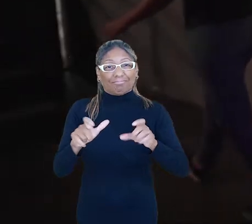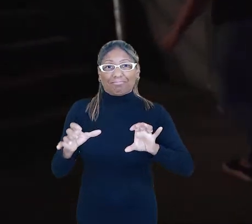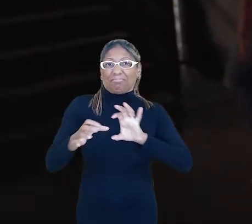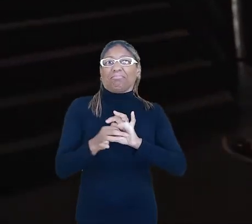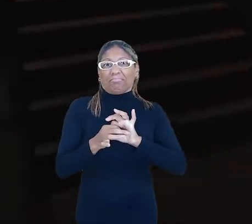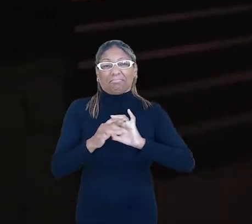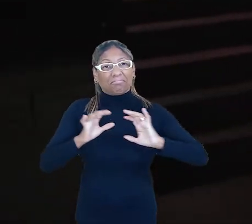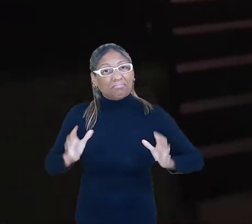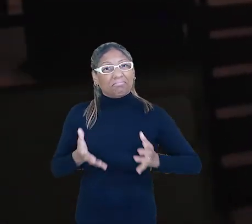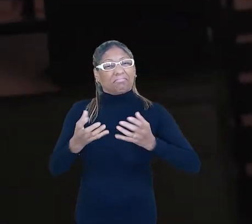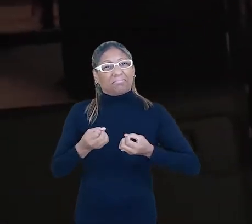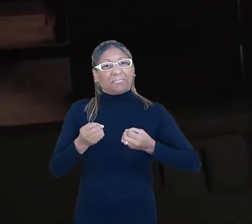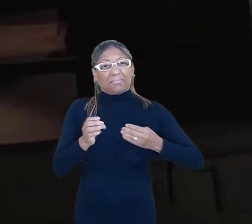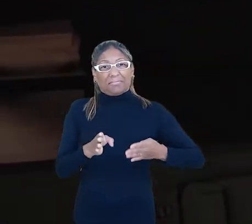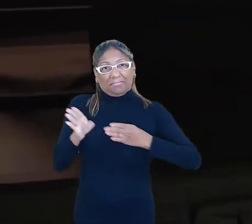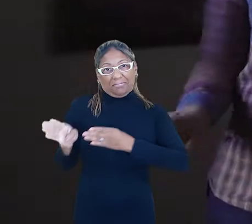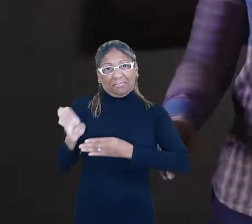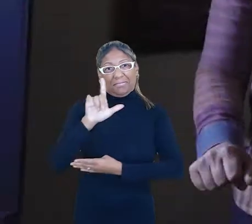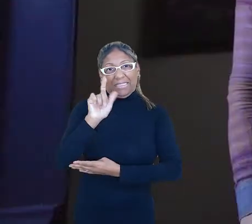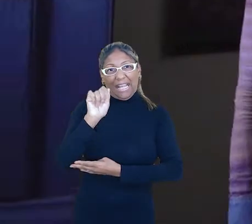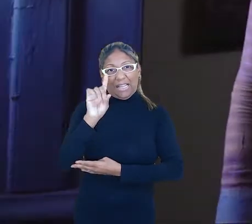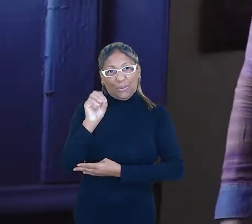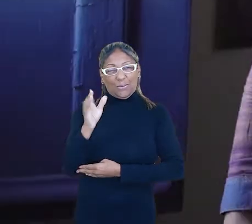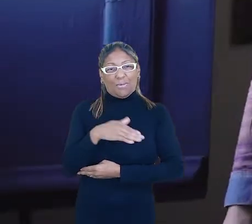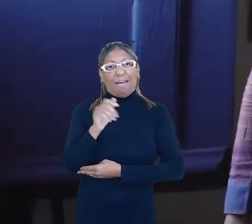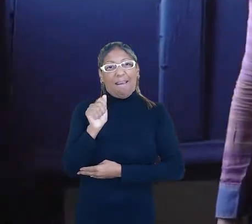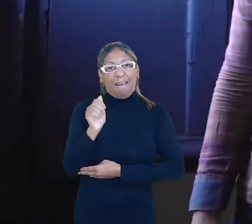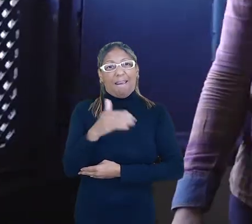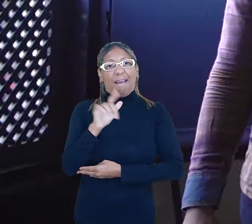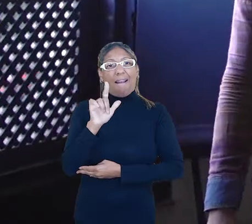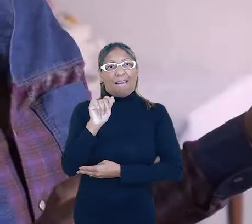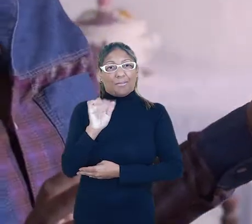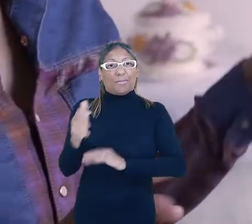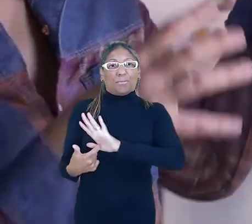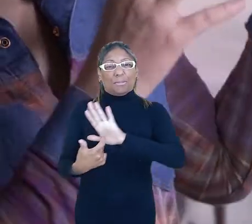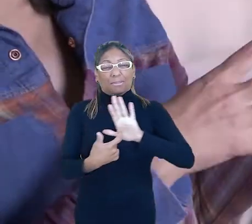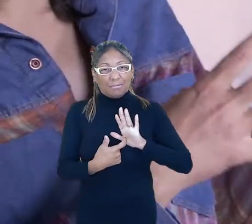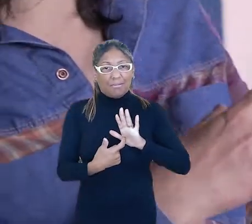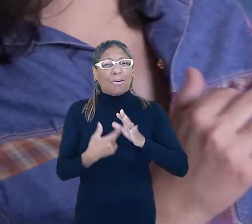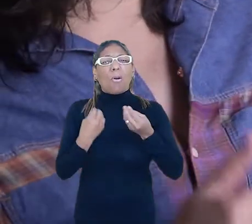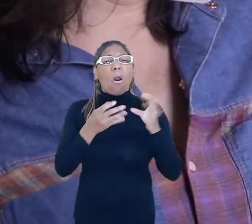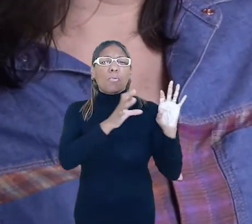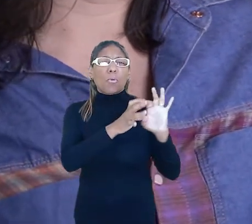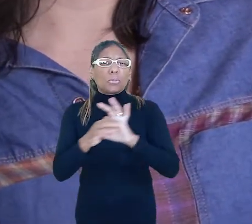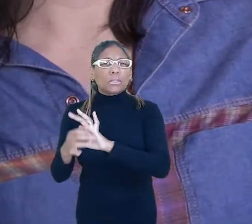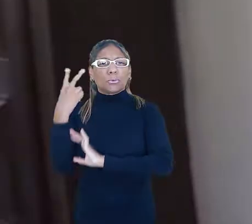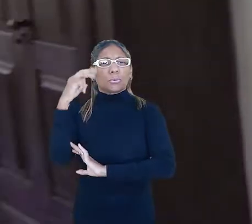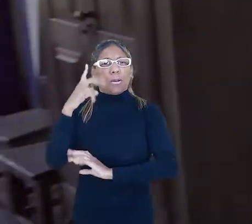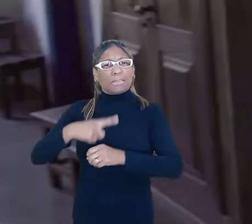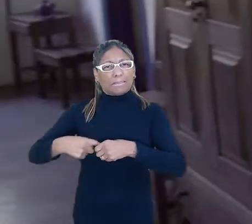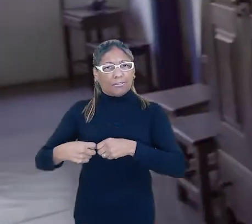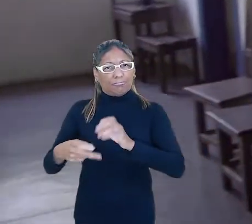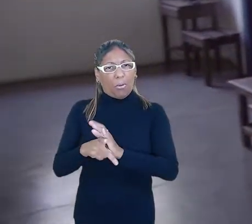dessa iniciativa do Lado a Lado e conseguisse contar mostrar o contexto